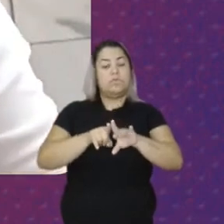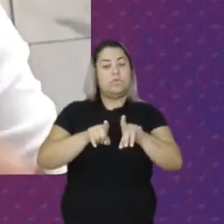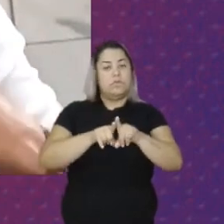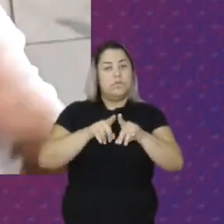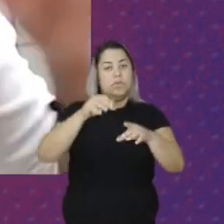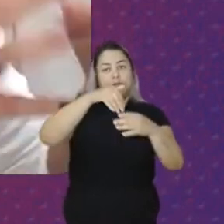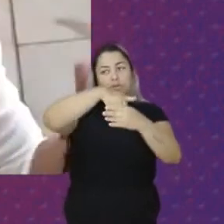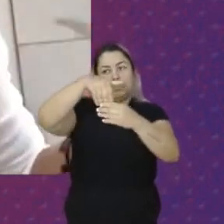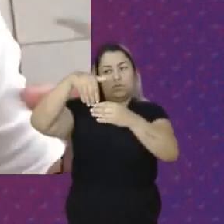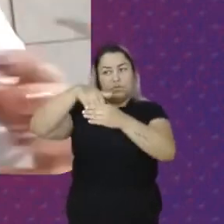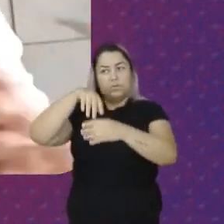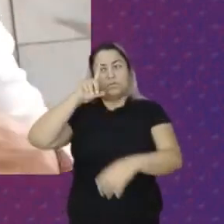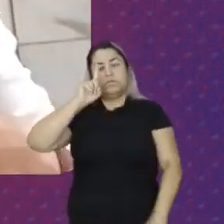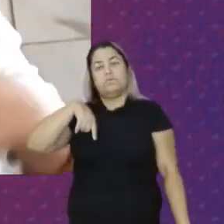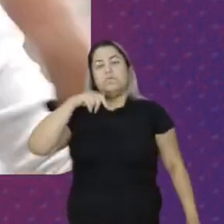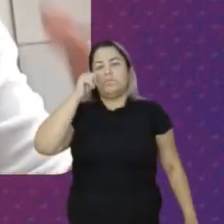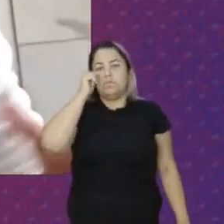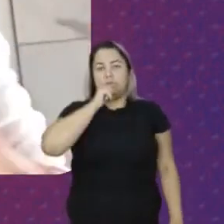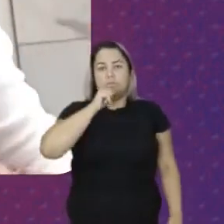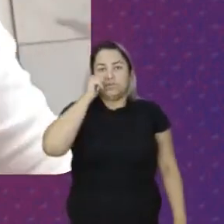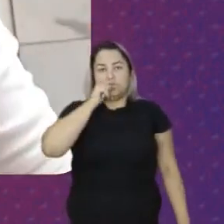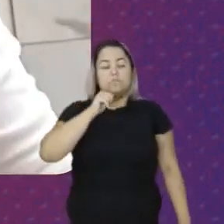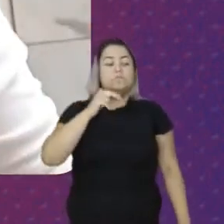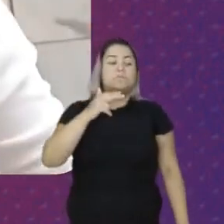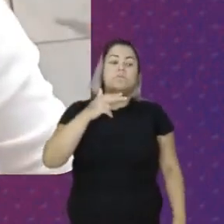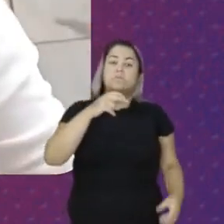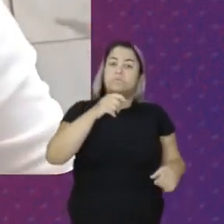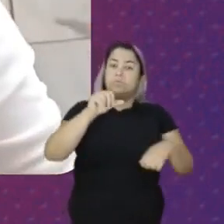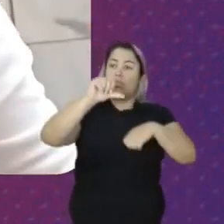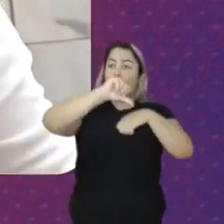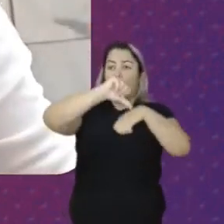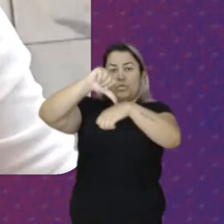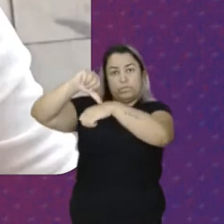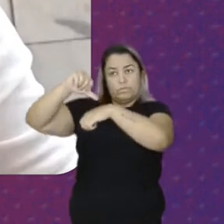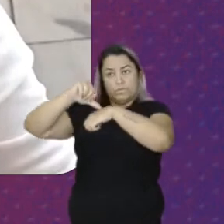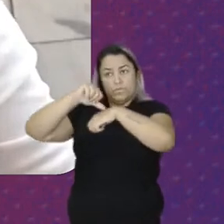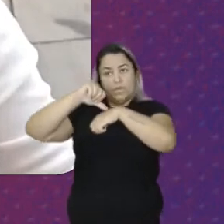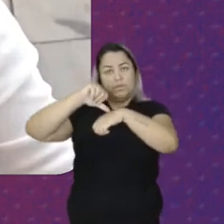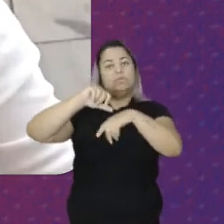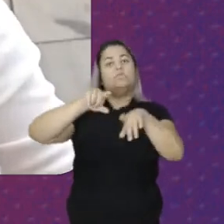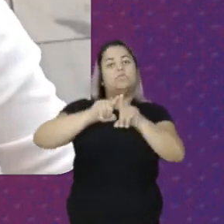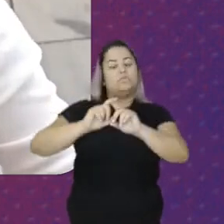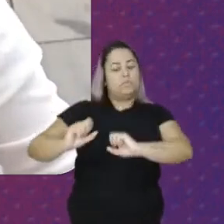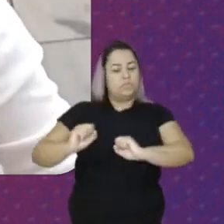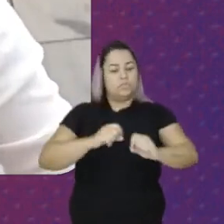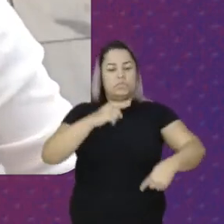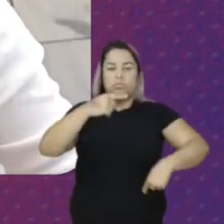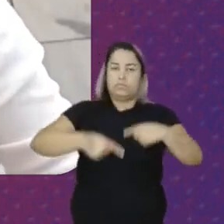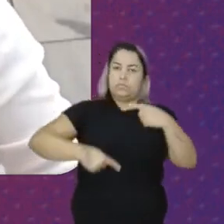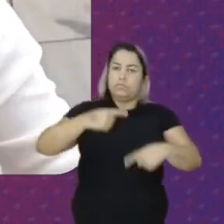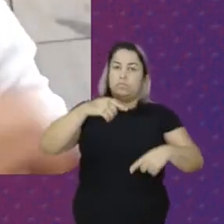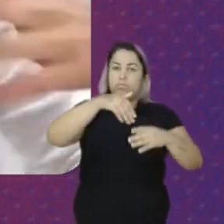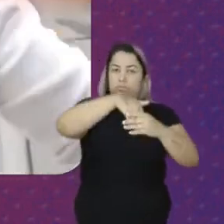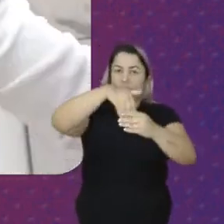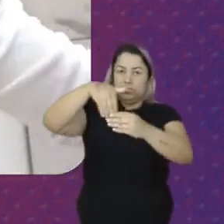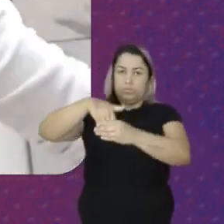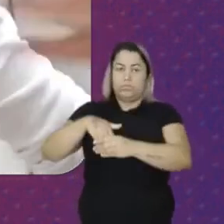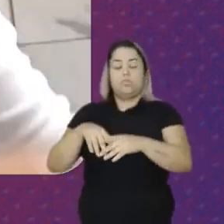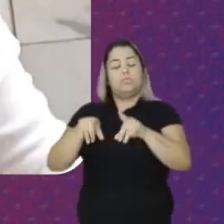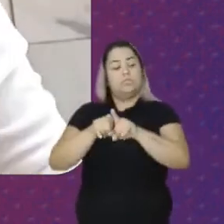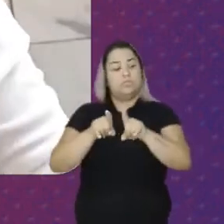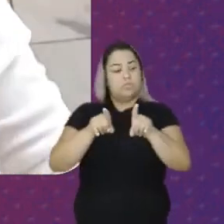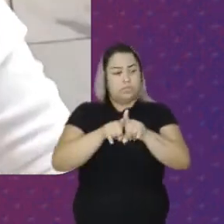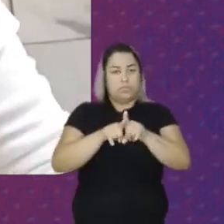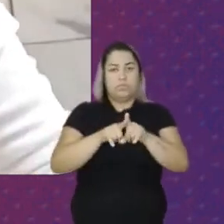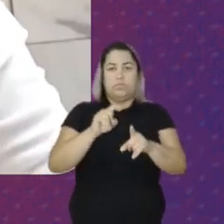eleitoral, que são as mulheres que ocupam os espaços de poder da política institucional, da política eleitoral, que estão